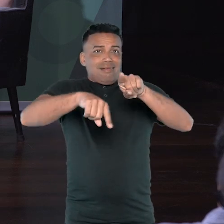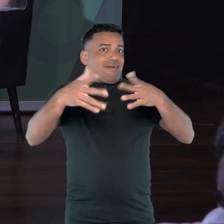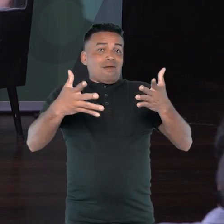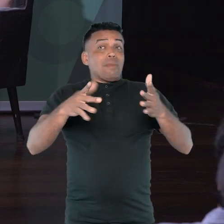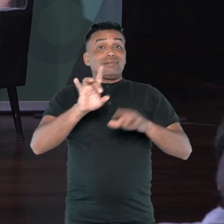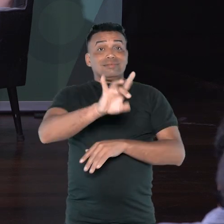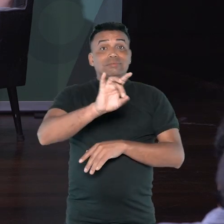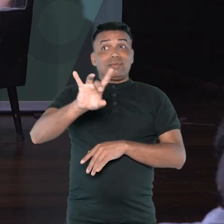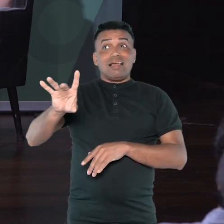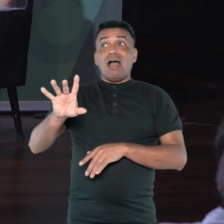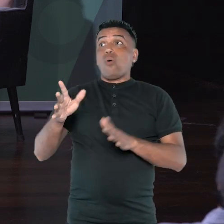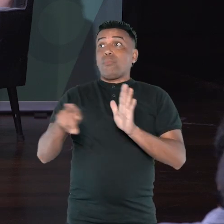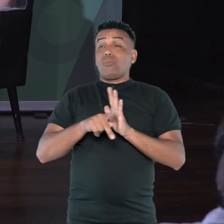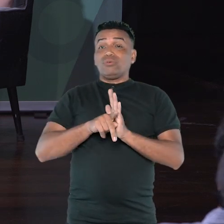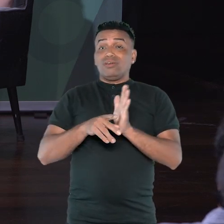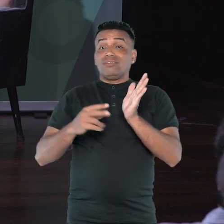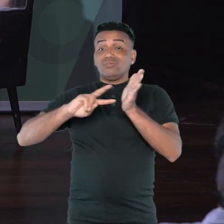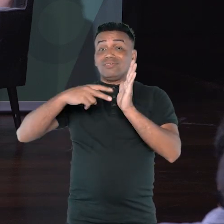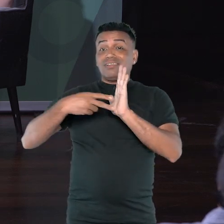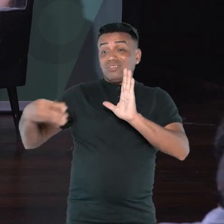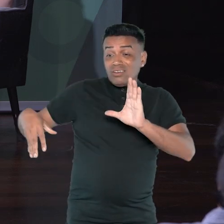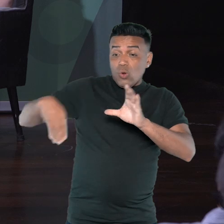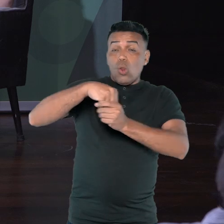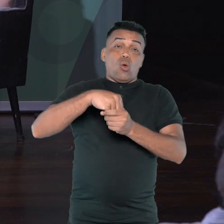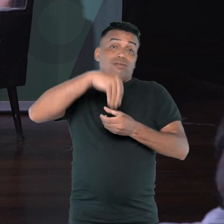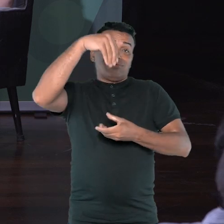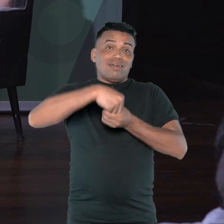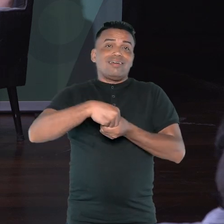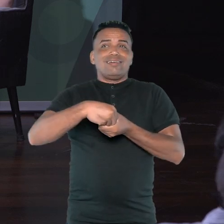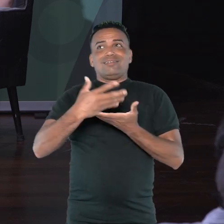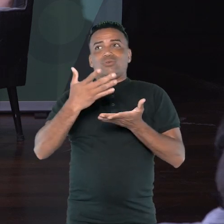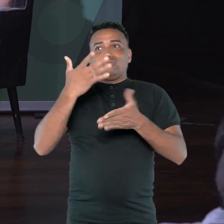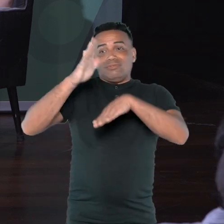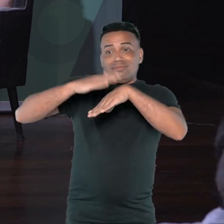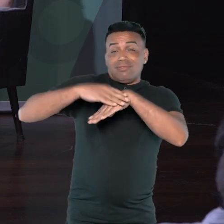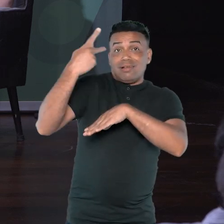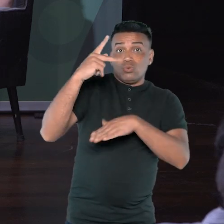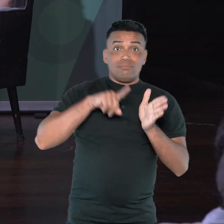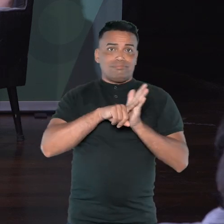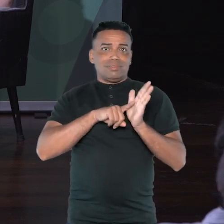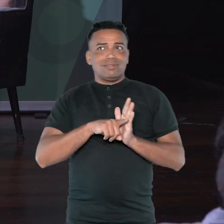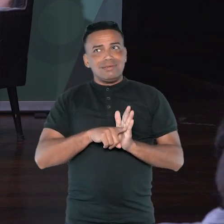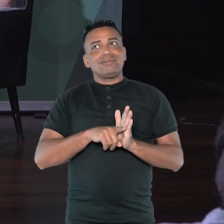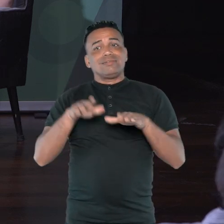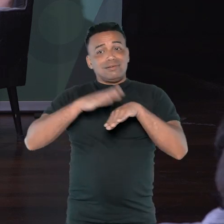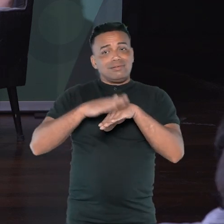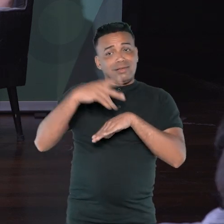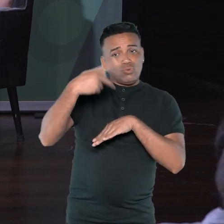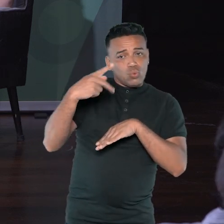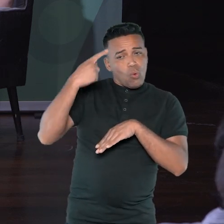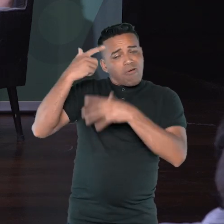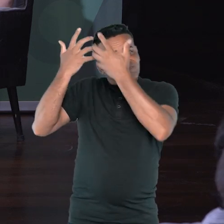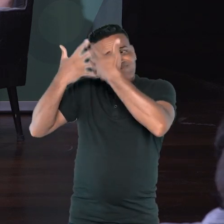muito especialmente no sentido do que você traz aqui, no sentido da sua pesquisa, no sentido das suas reflexões e da